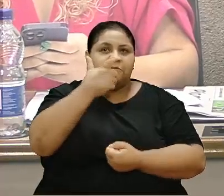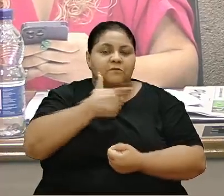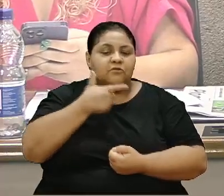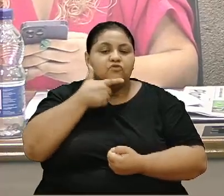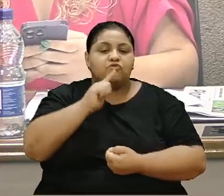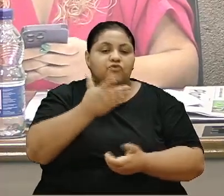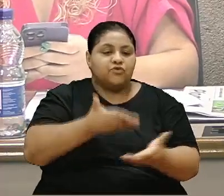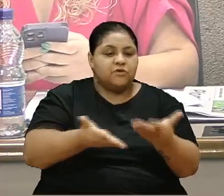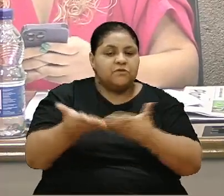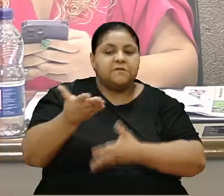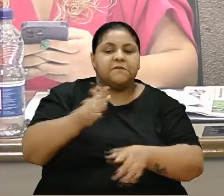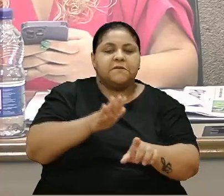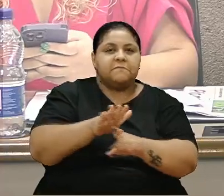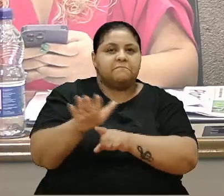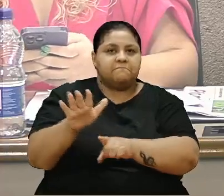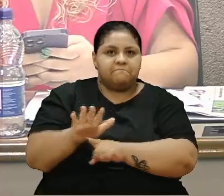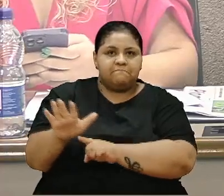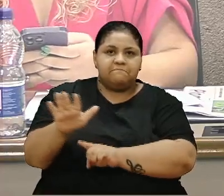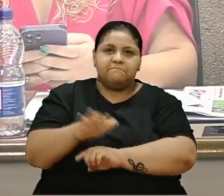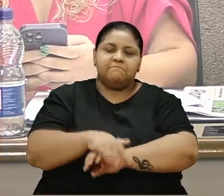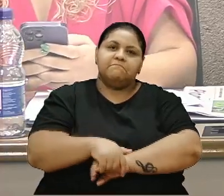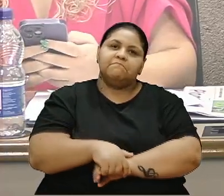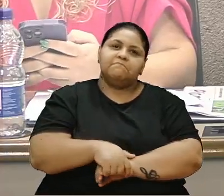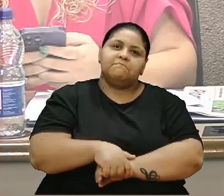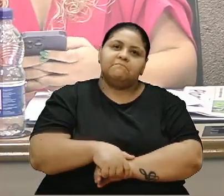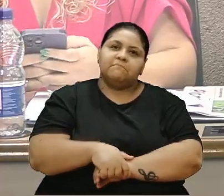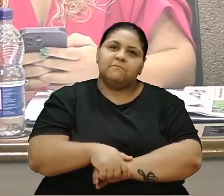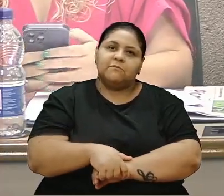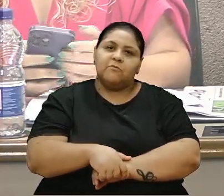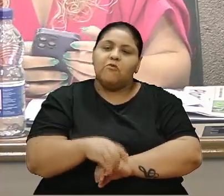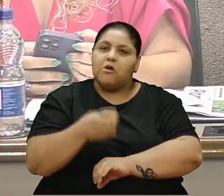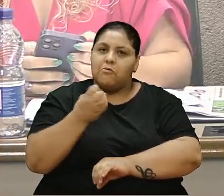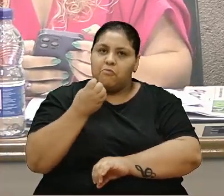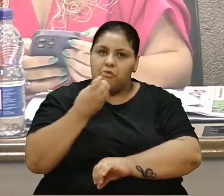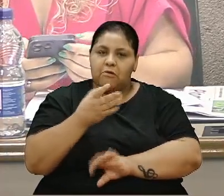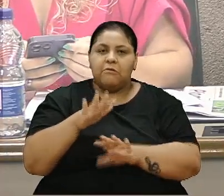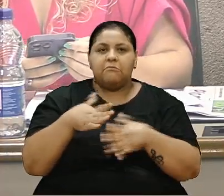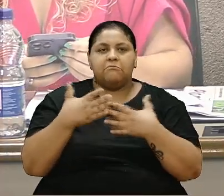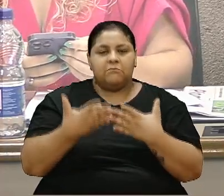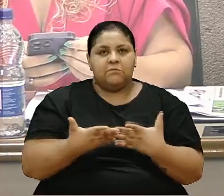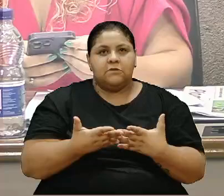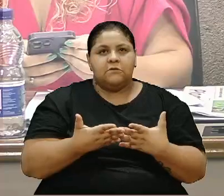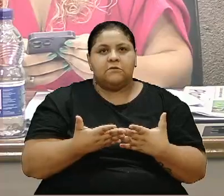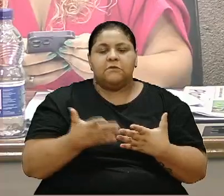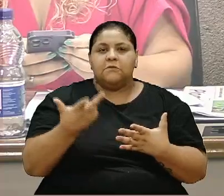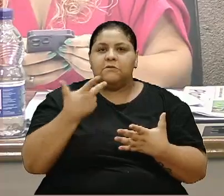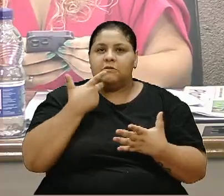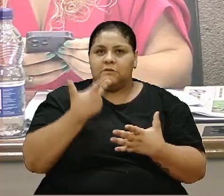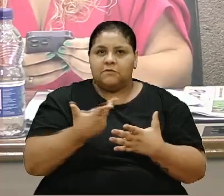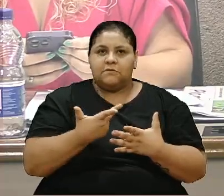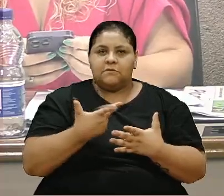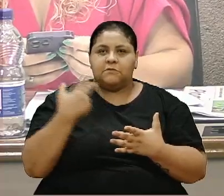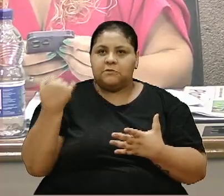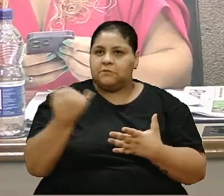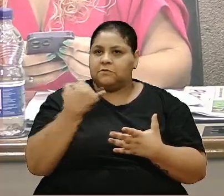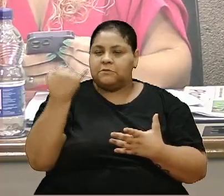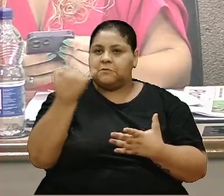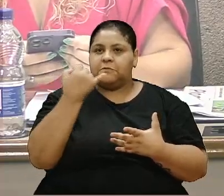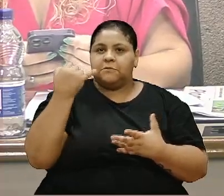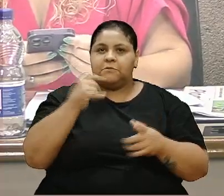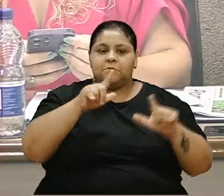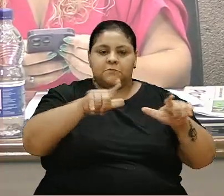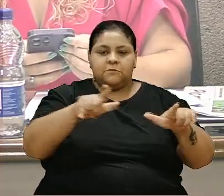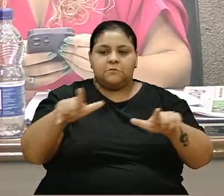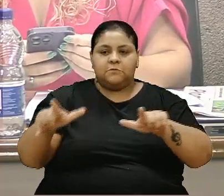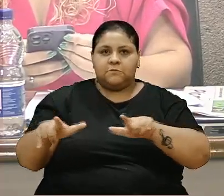atender algumas demandas, foi muito positivo, então, e ressalto então a importância desses espaços como